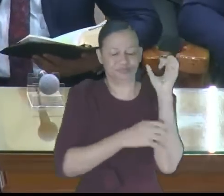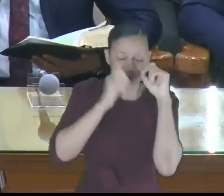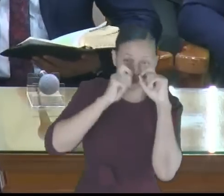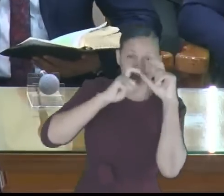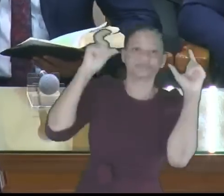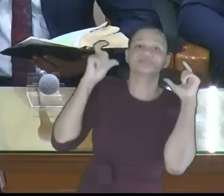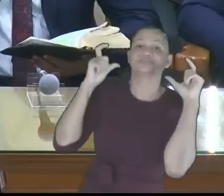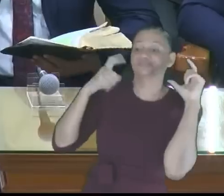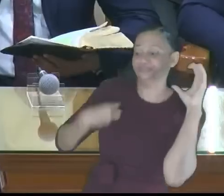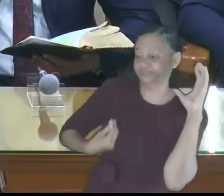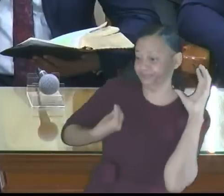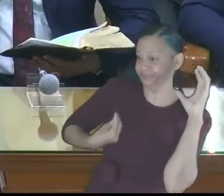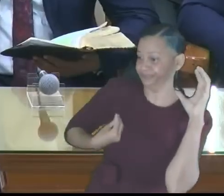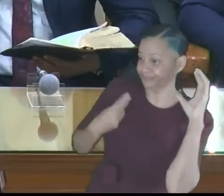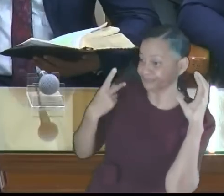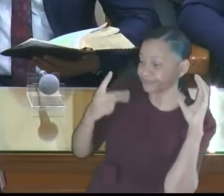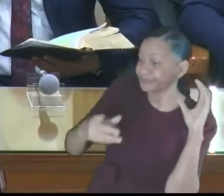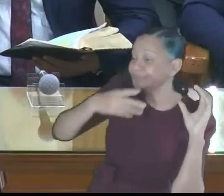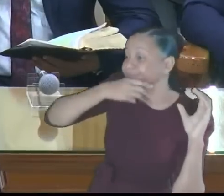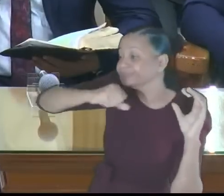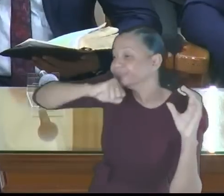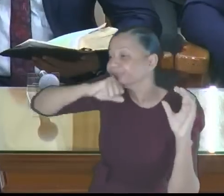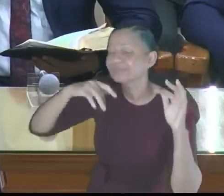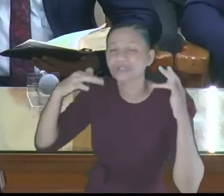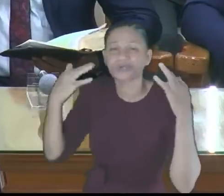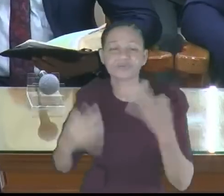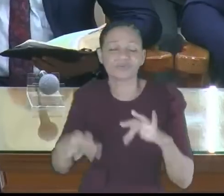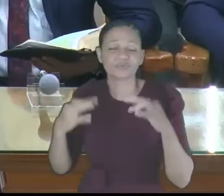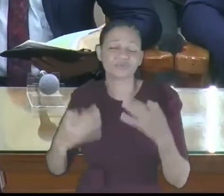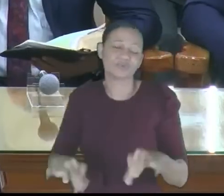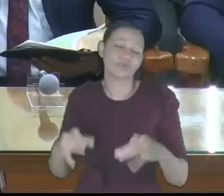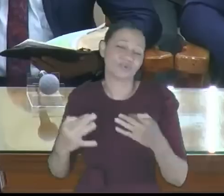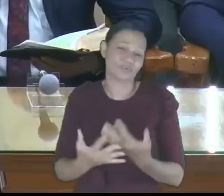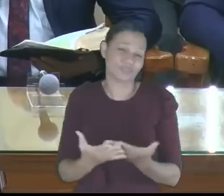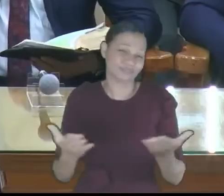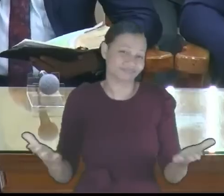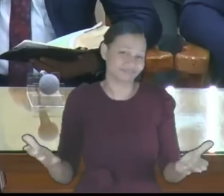ali esteve tua mãe com dores de parto.